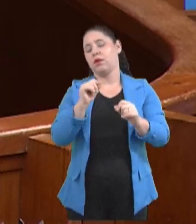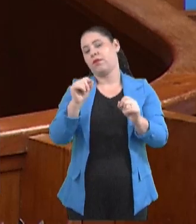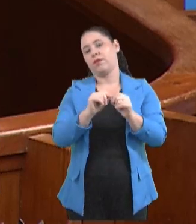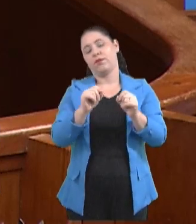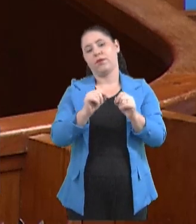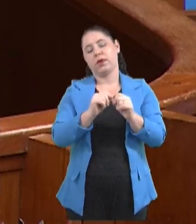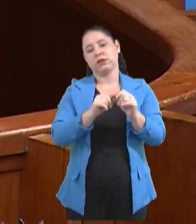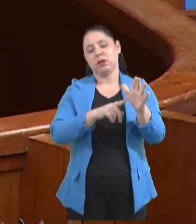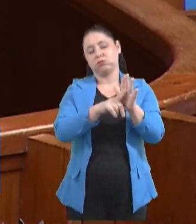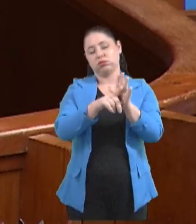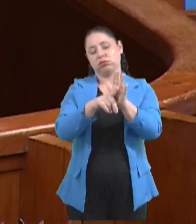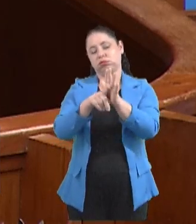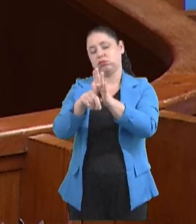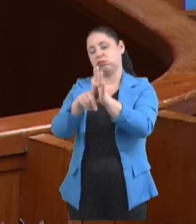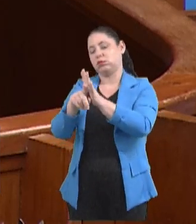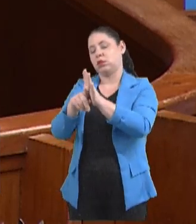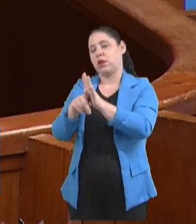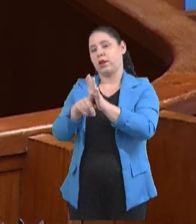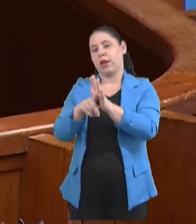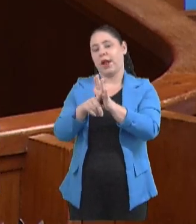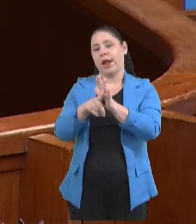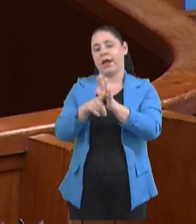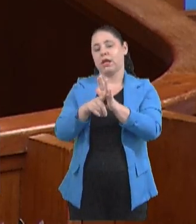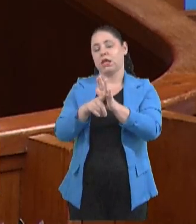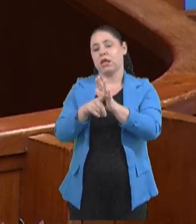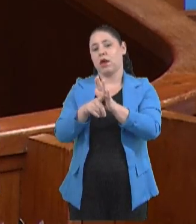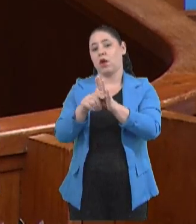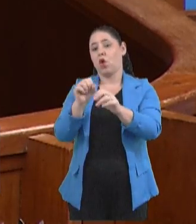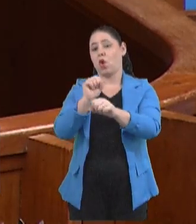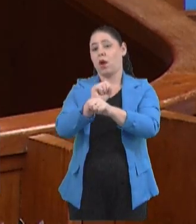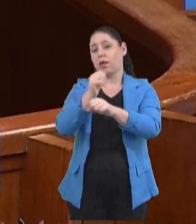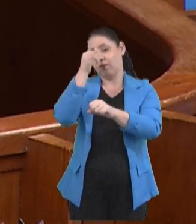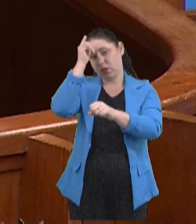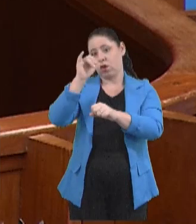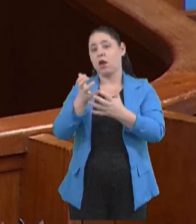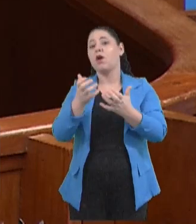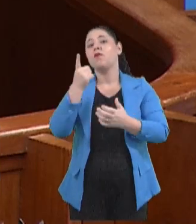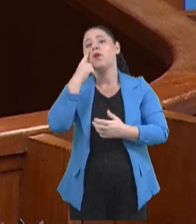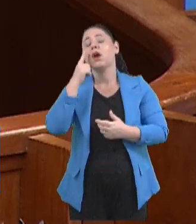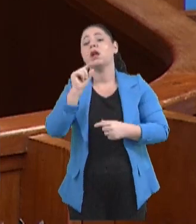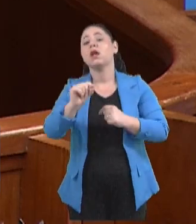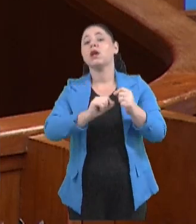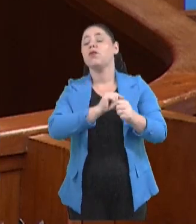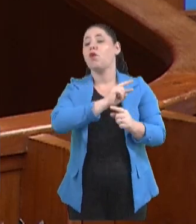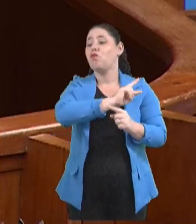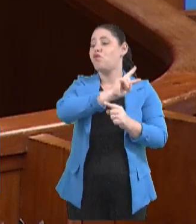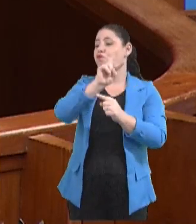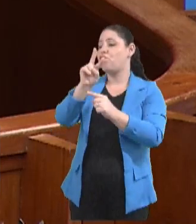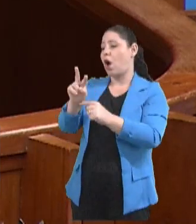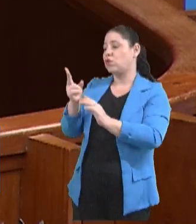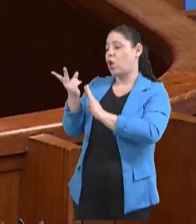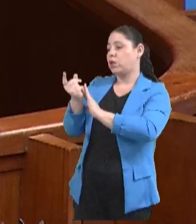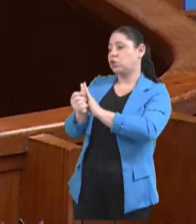fazendo esse levantamento e poder coibir. E agora eu quero ver quem é que vai devolver esse